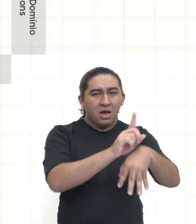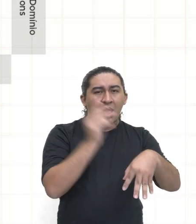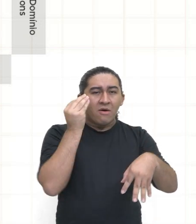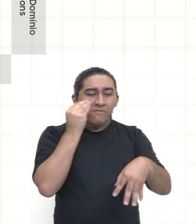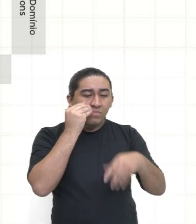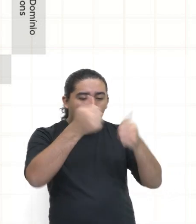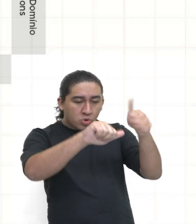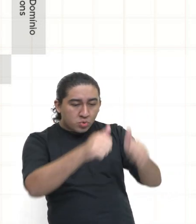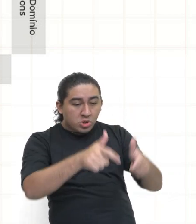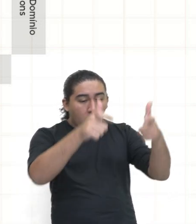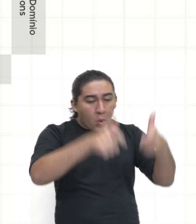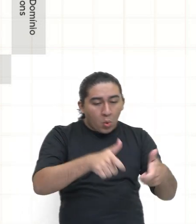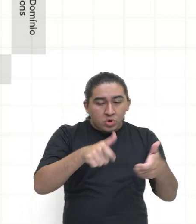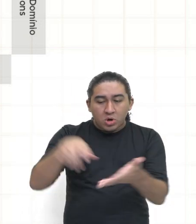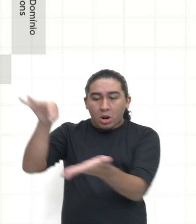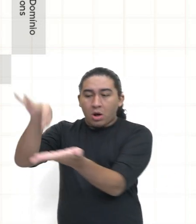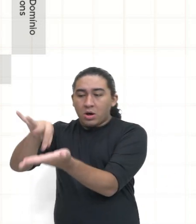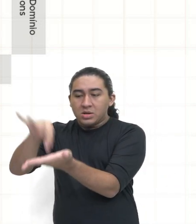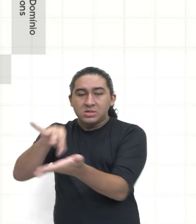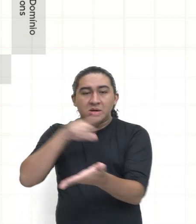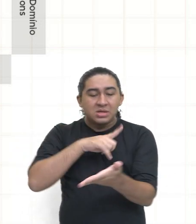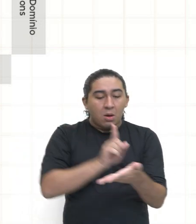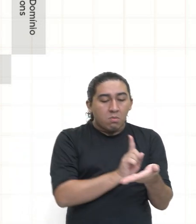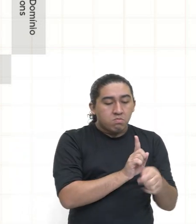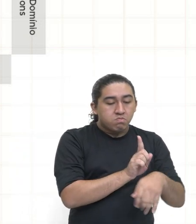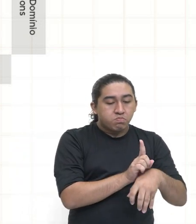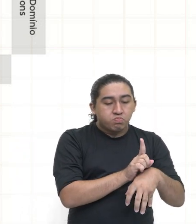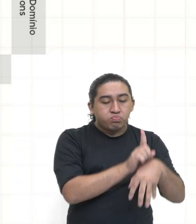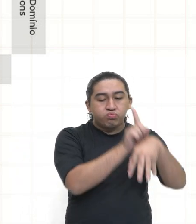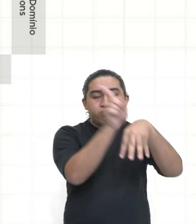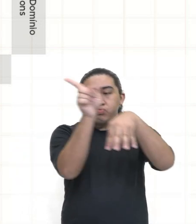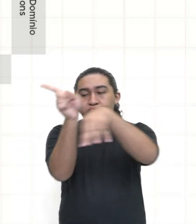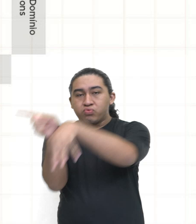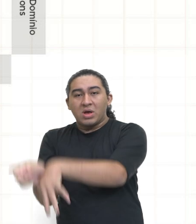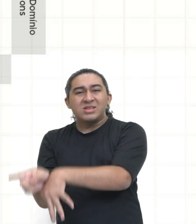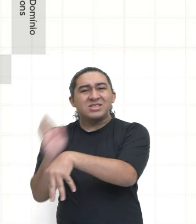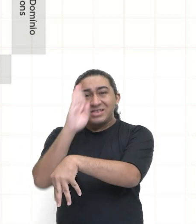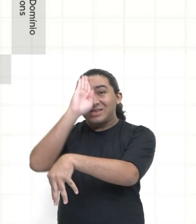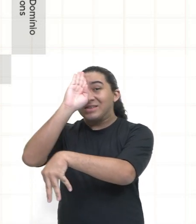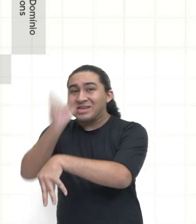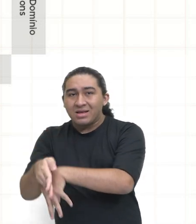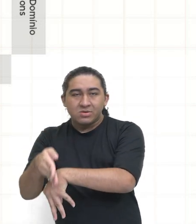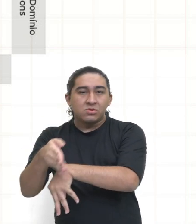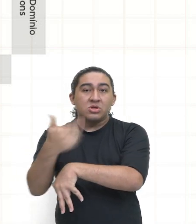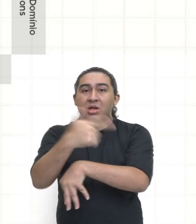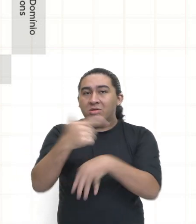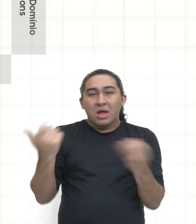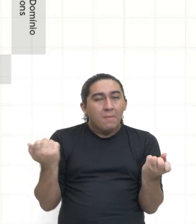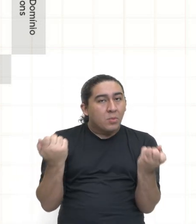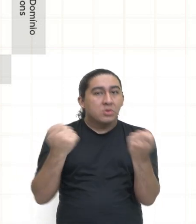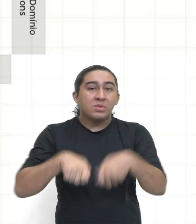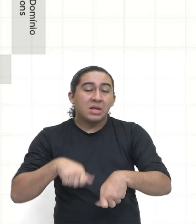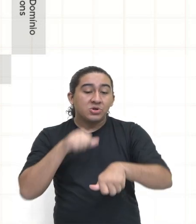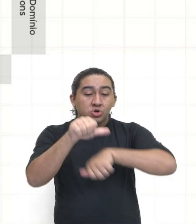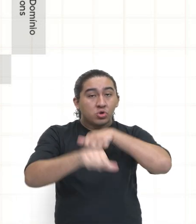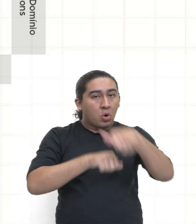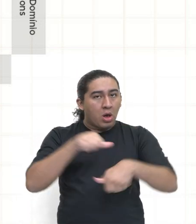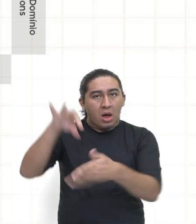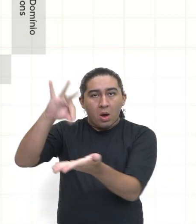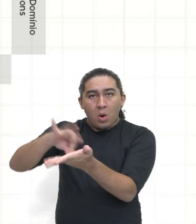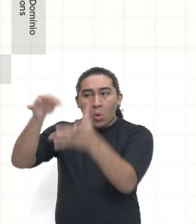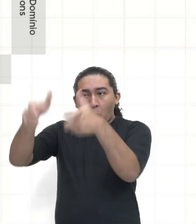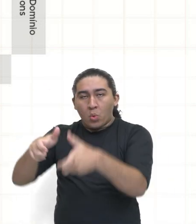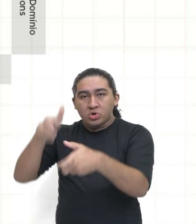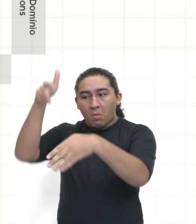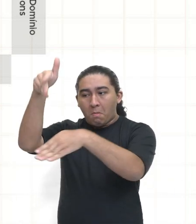pode ser significativamente alterada após o míssil queimar todo o seu combustível. Ele tem